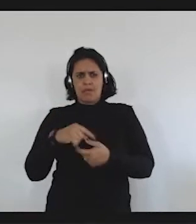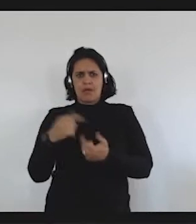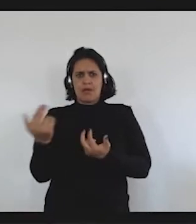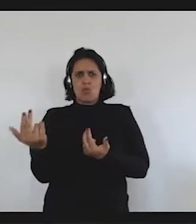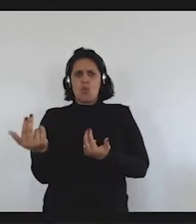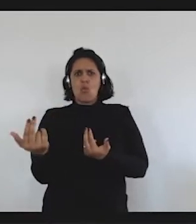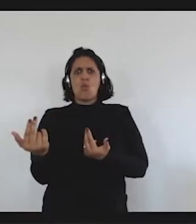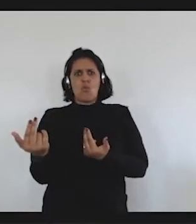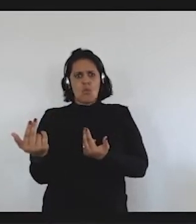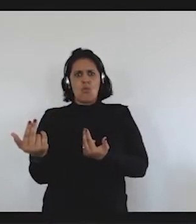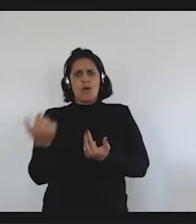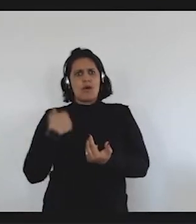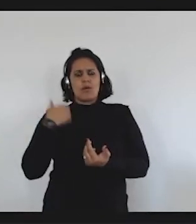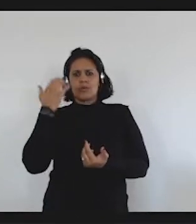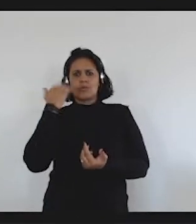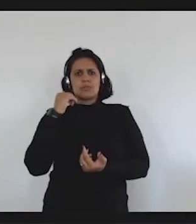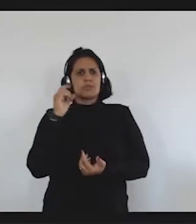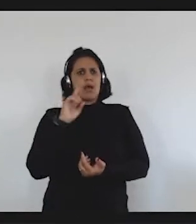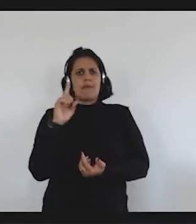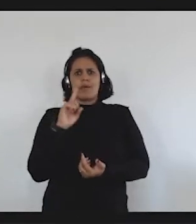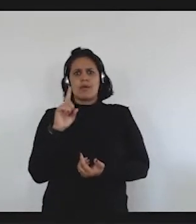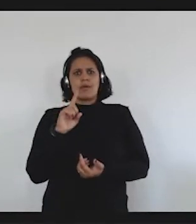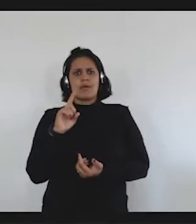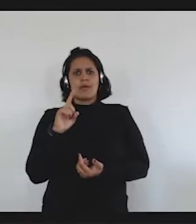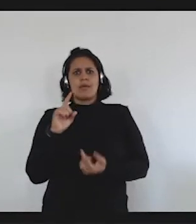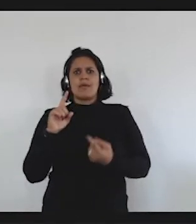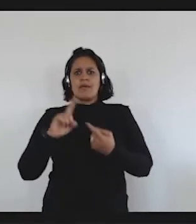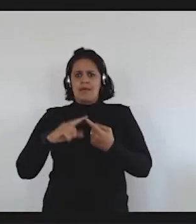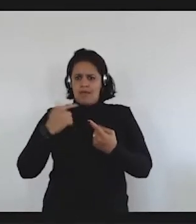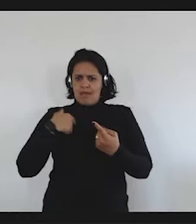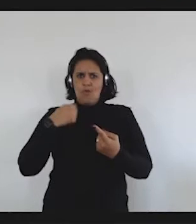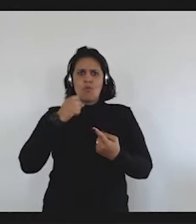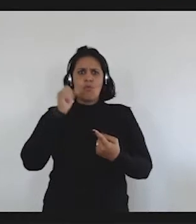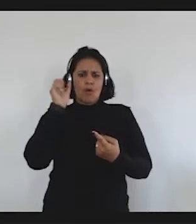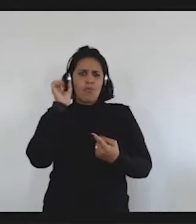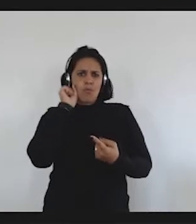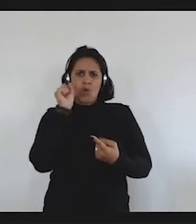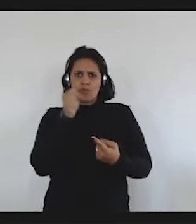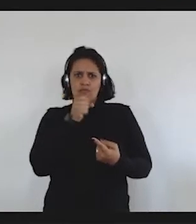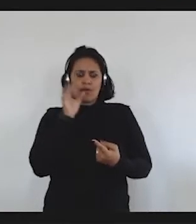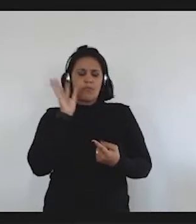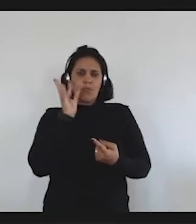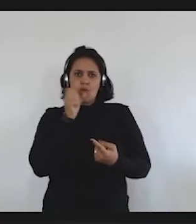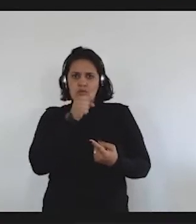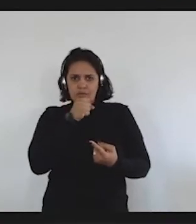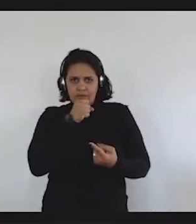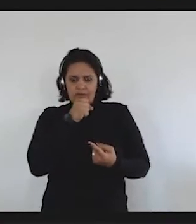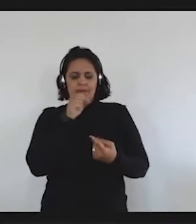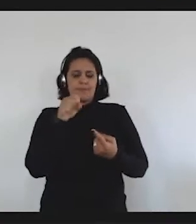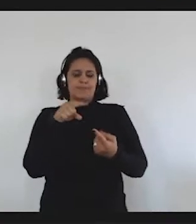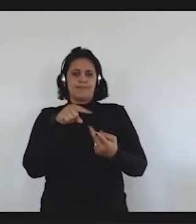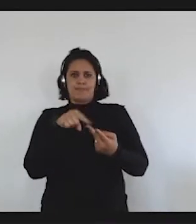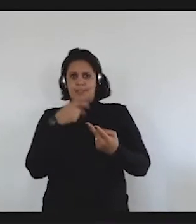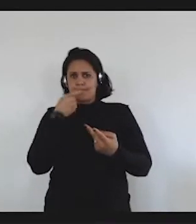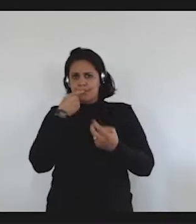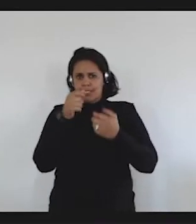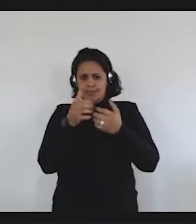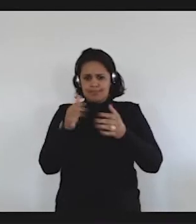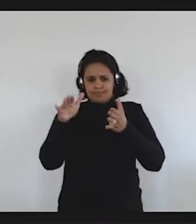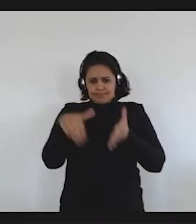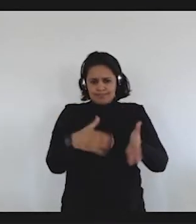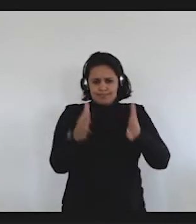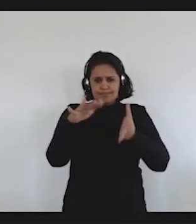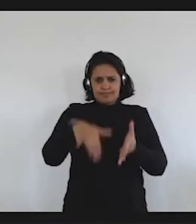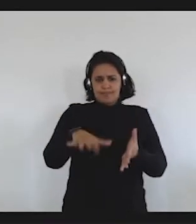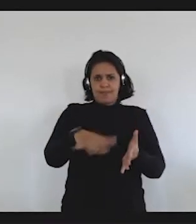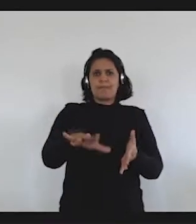Como diria o senhor, também sou nascido em Porto Velho, às margens do Rio Madeira. Se Vossa Excelência não nasceu